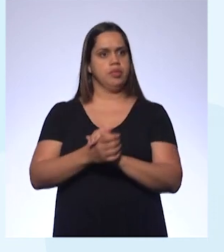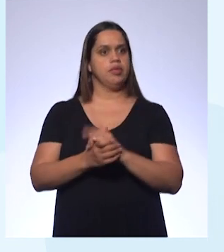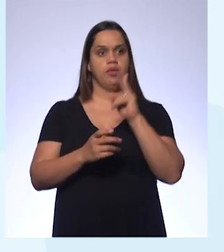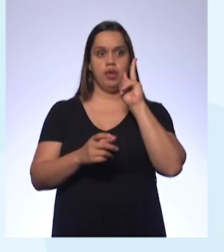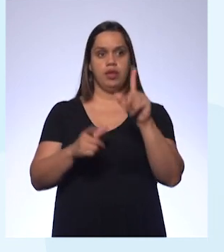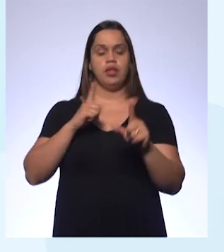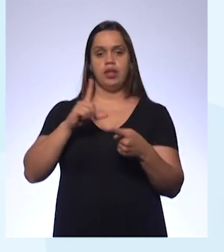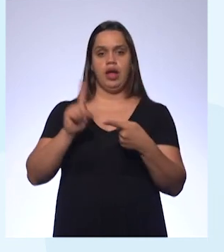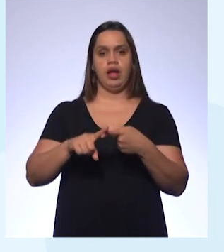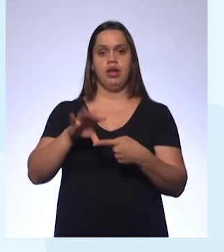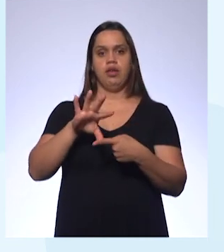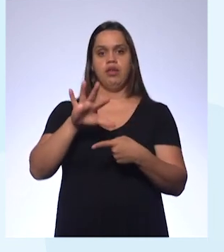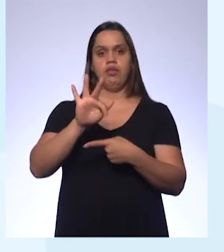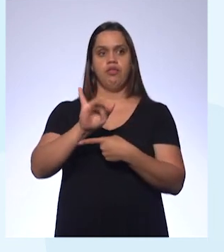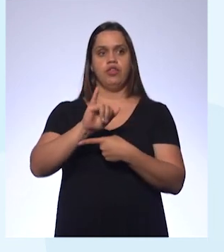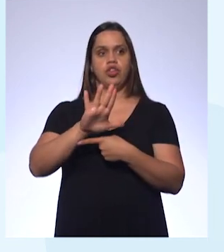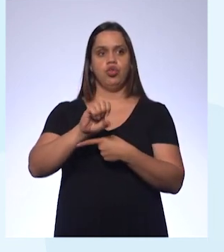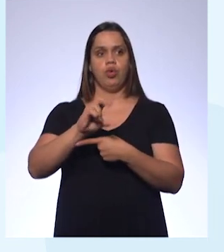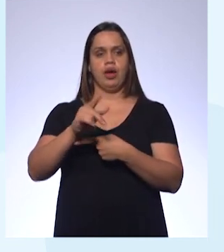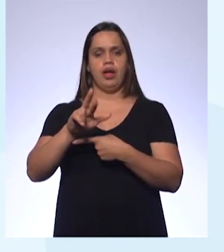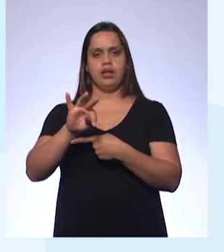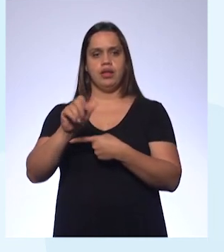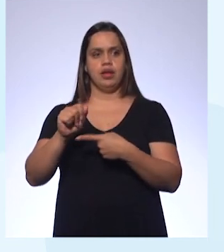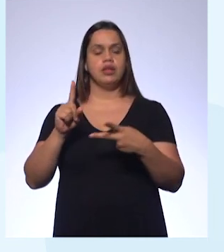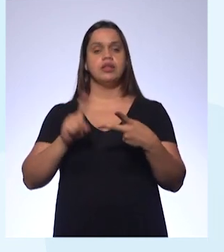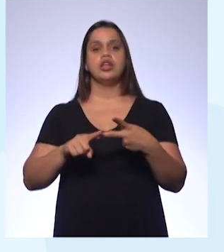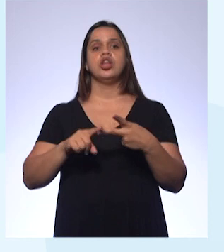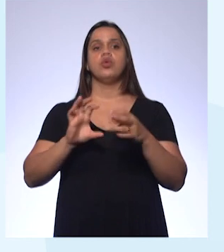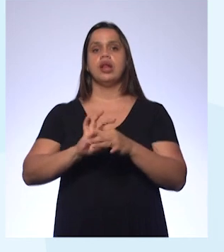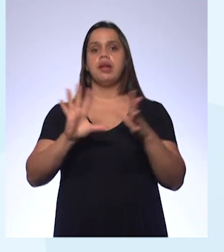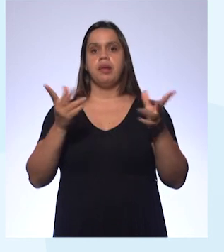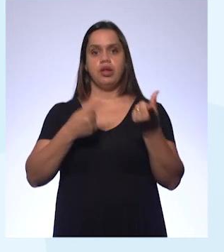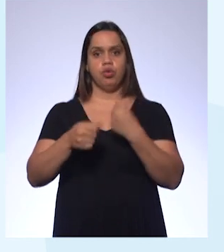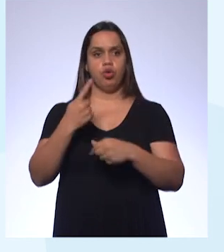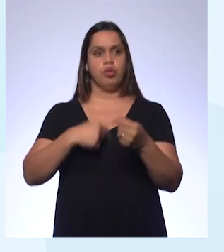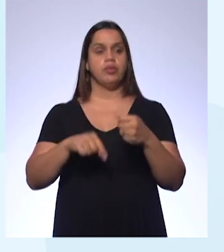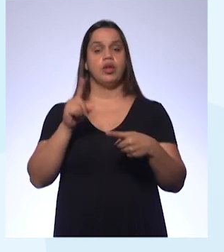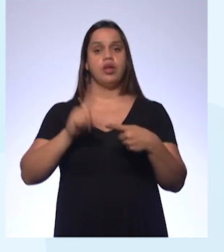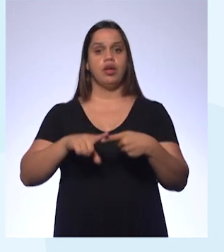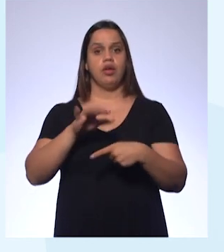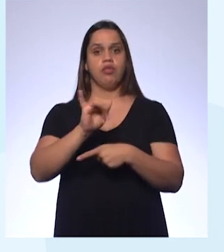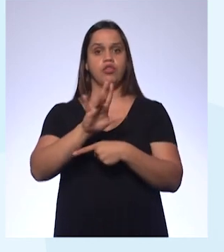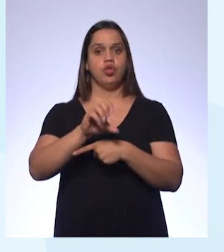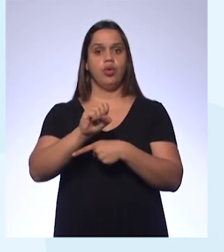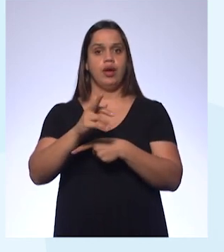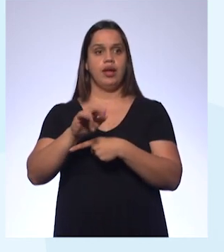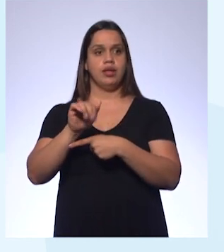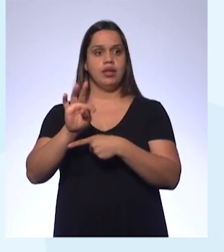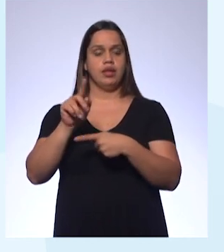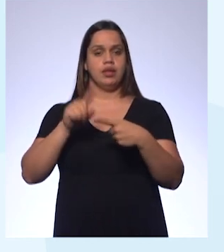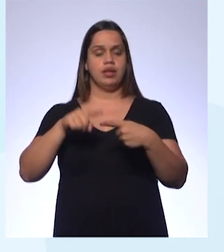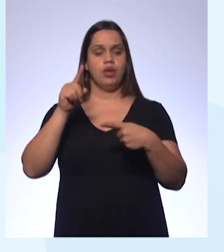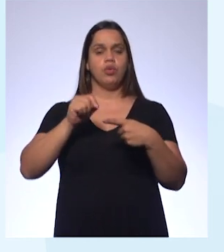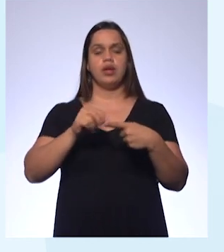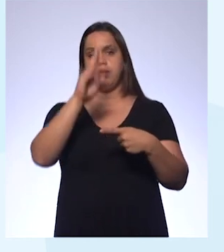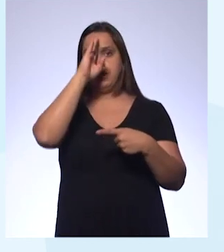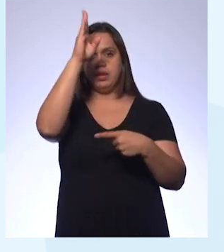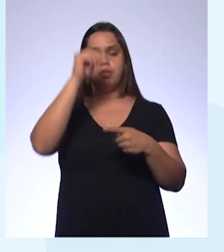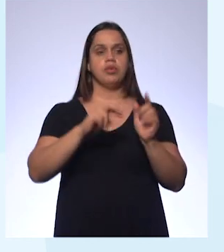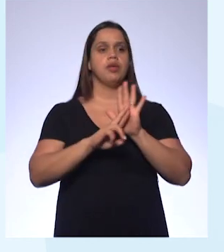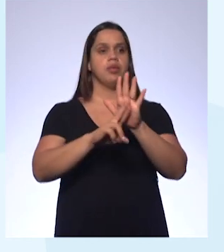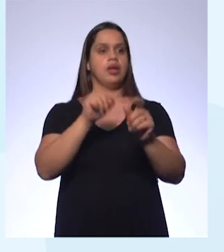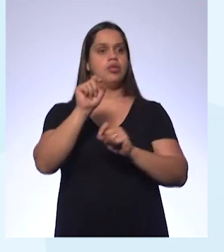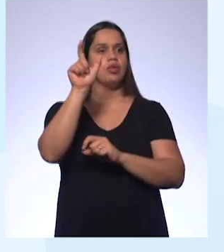os fisiocratas e os liberalistas econômicos, tá? Os fisiocratas foram principalmente representados pelo